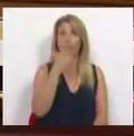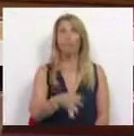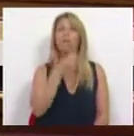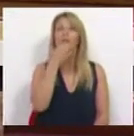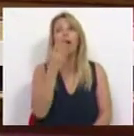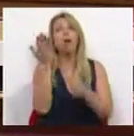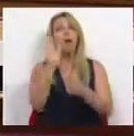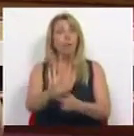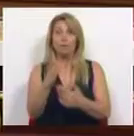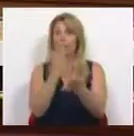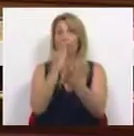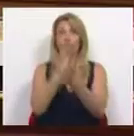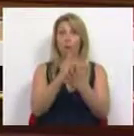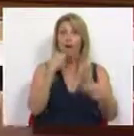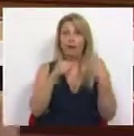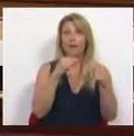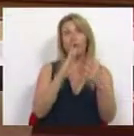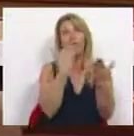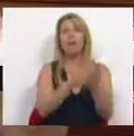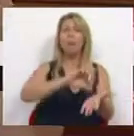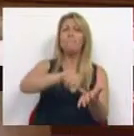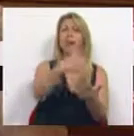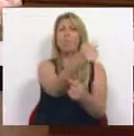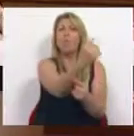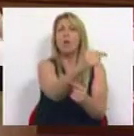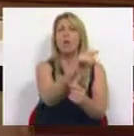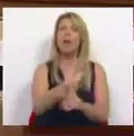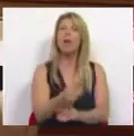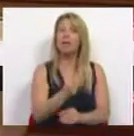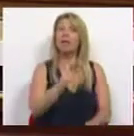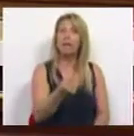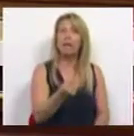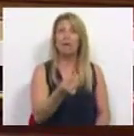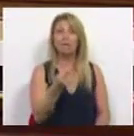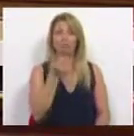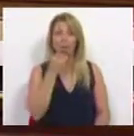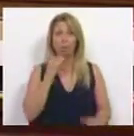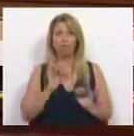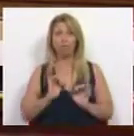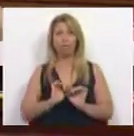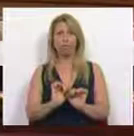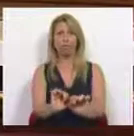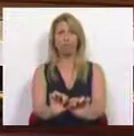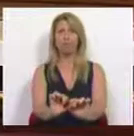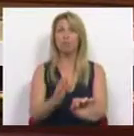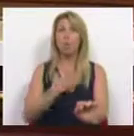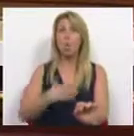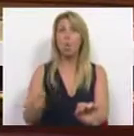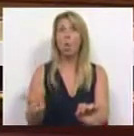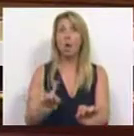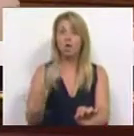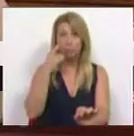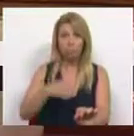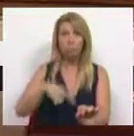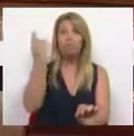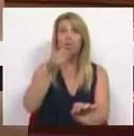onde é oferecido apenas um prato às crianças, quando as crianças não gostam desse prato, nota-se um volume de desperdício